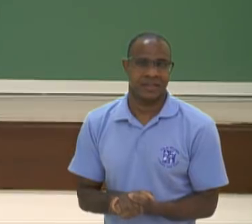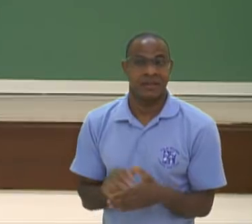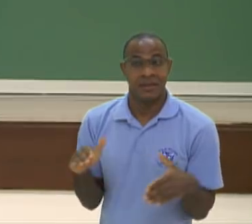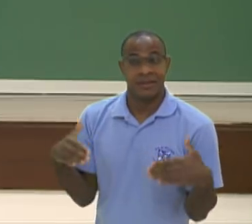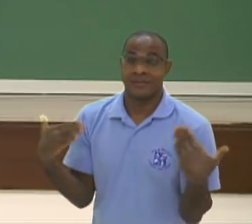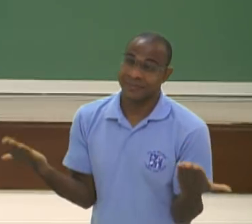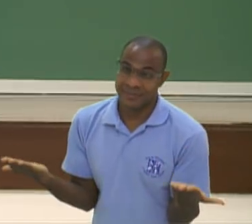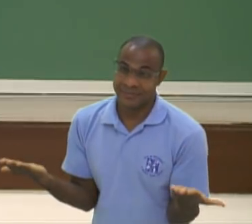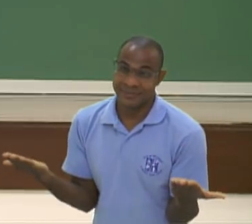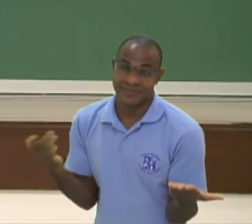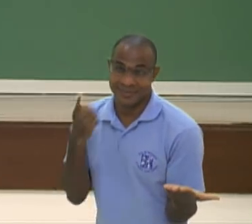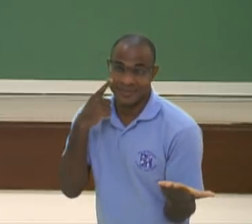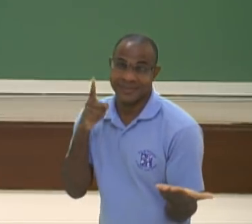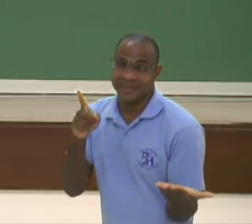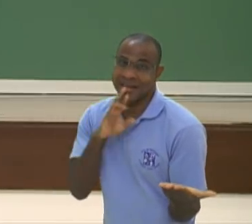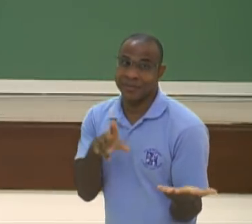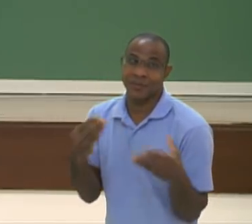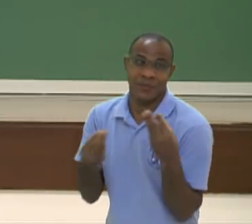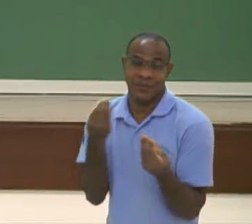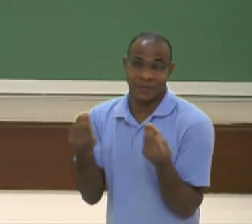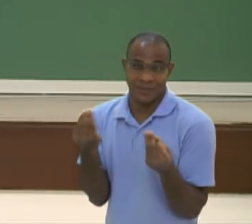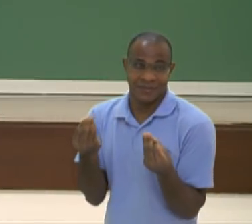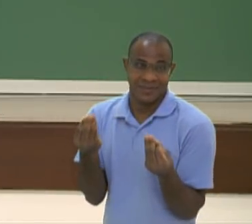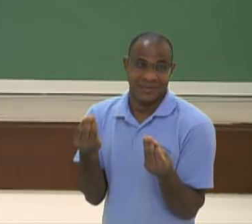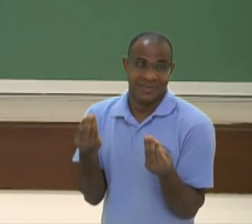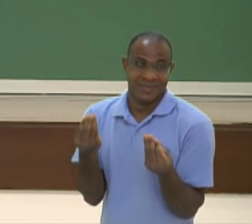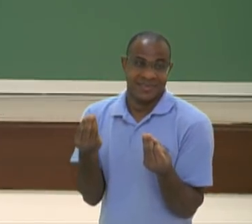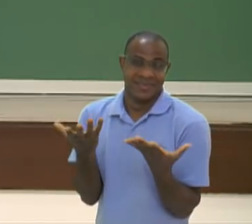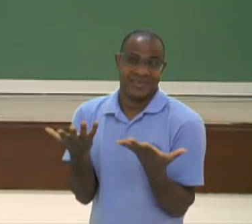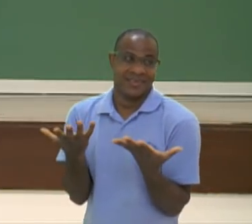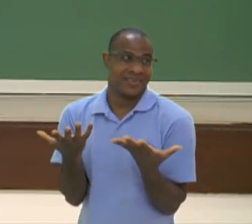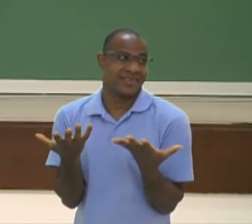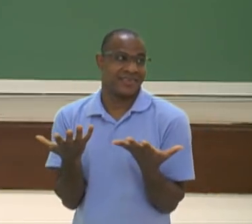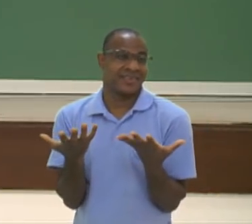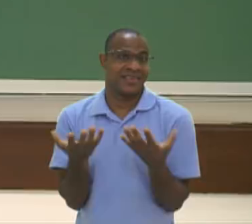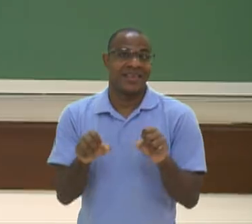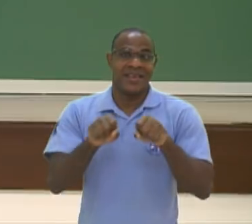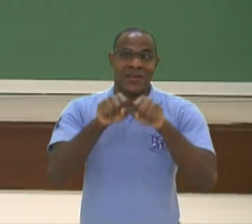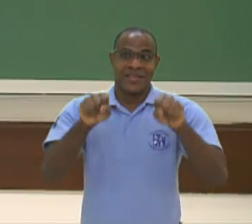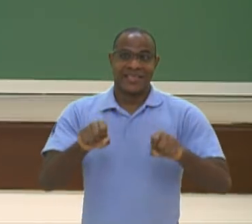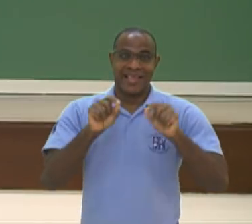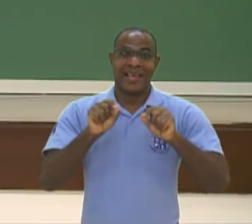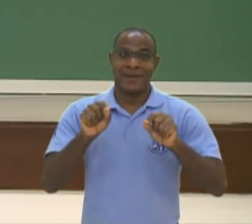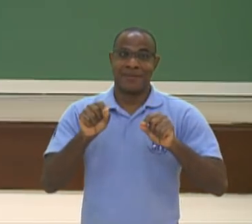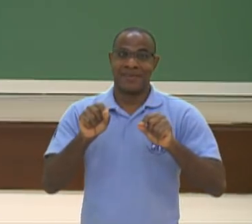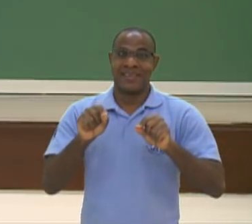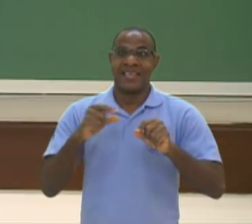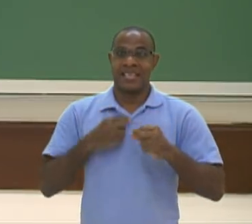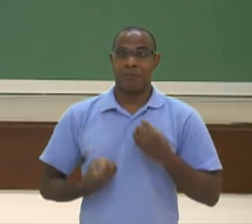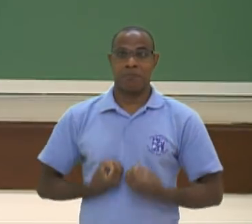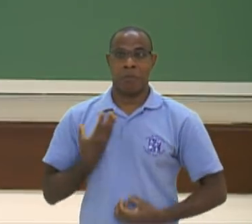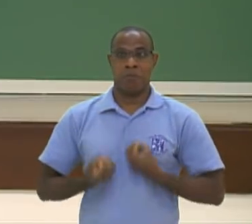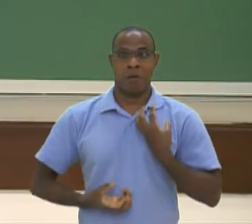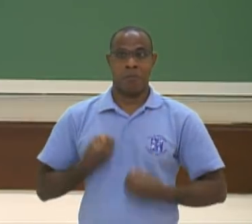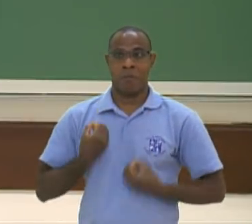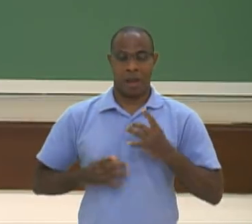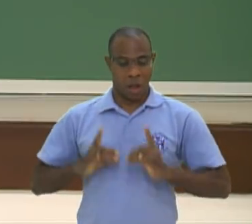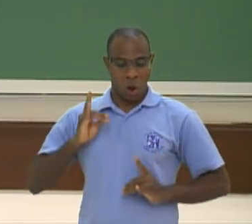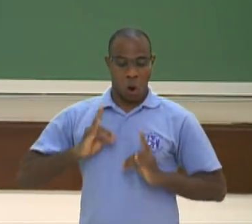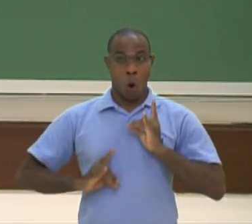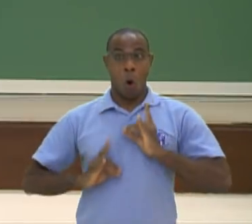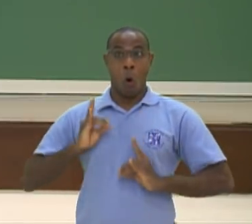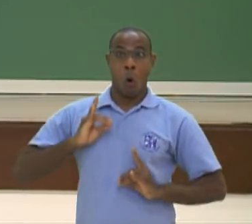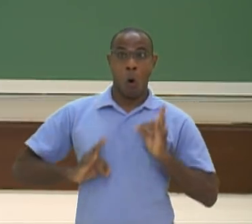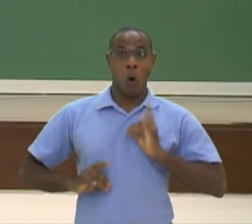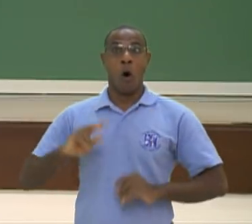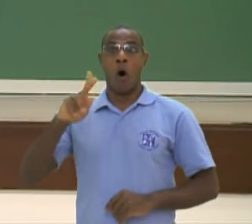Então, o sistema que é formado por glândulas, que por sua vez produzem hormônios, esses que fazem